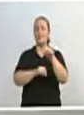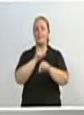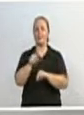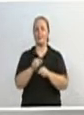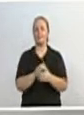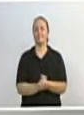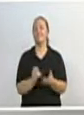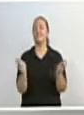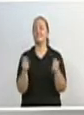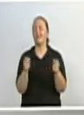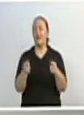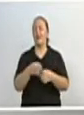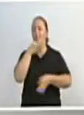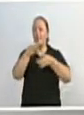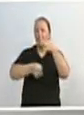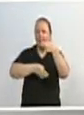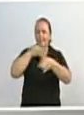da possibilidade